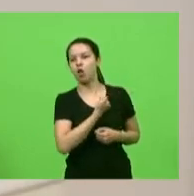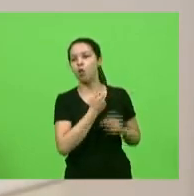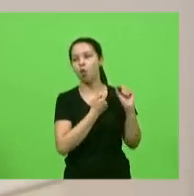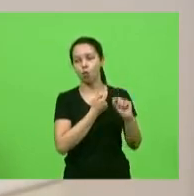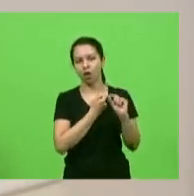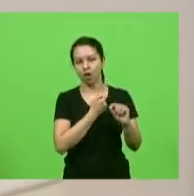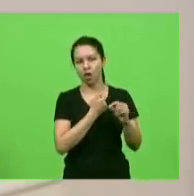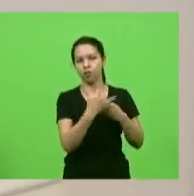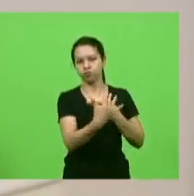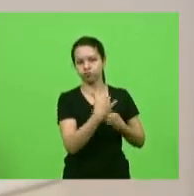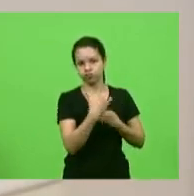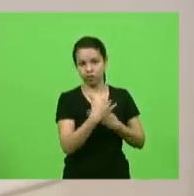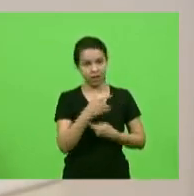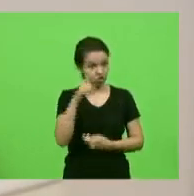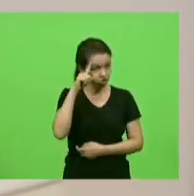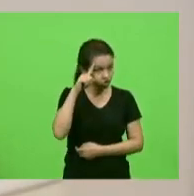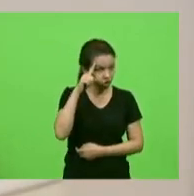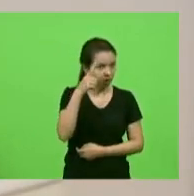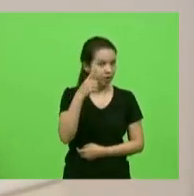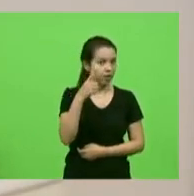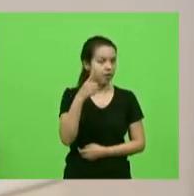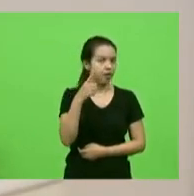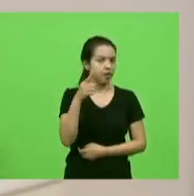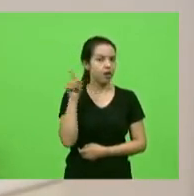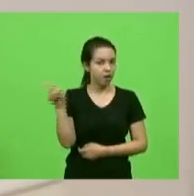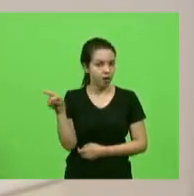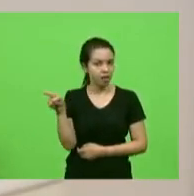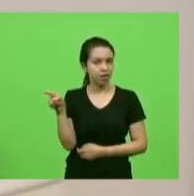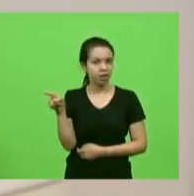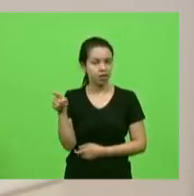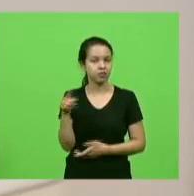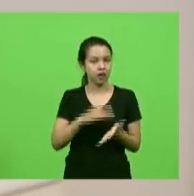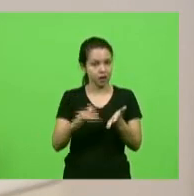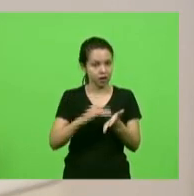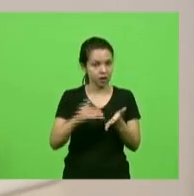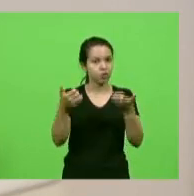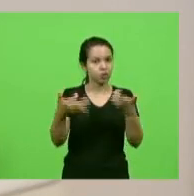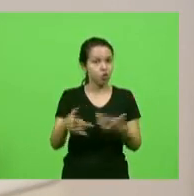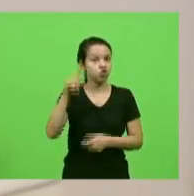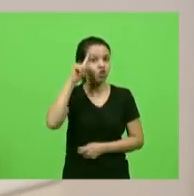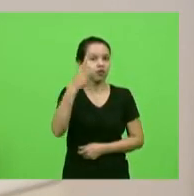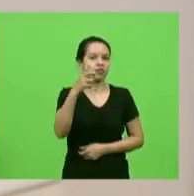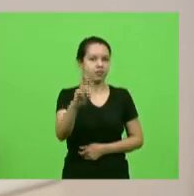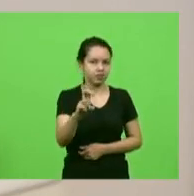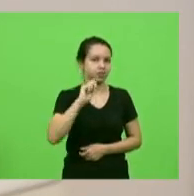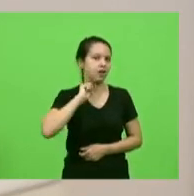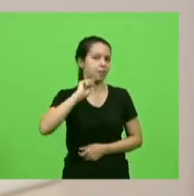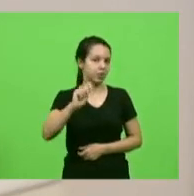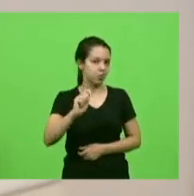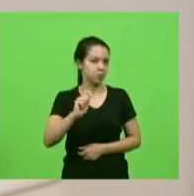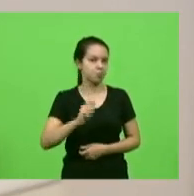aconteceu, então, no dia, segundo o então secretário Elton, no dia 15 de abril.